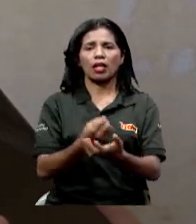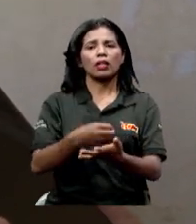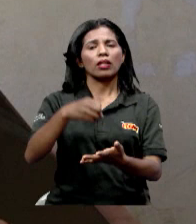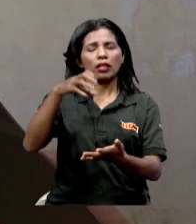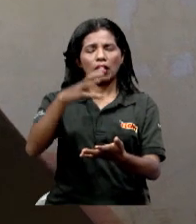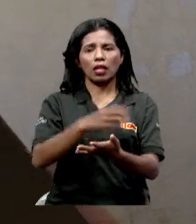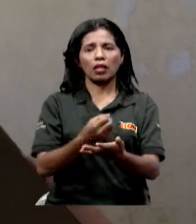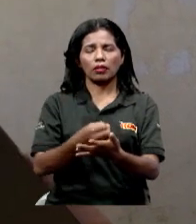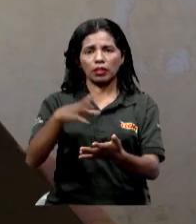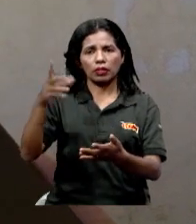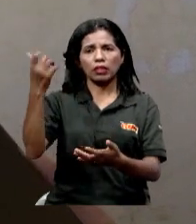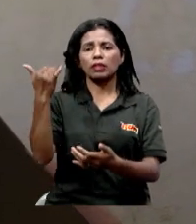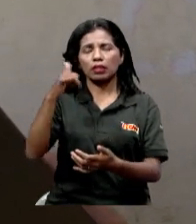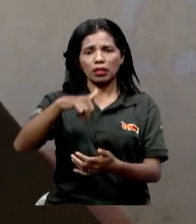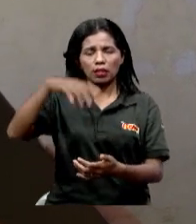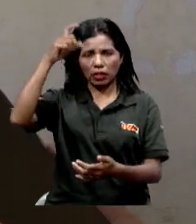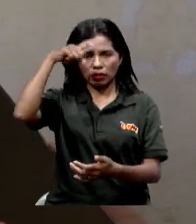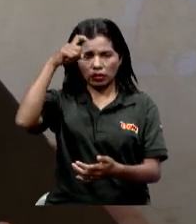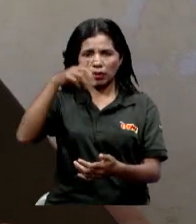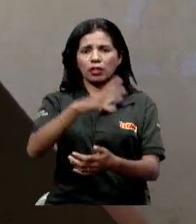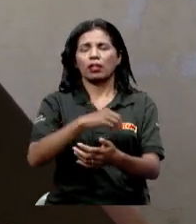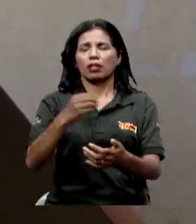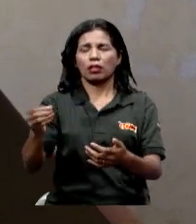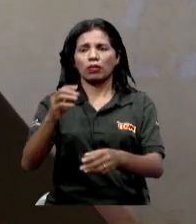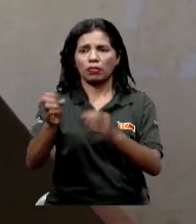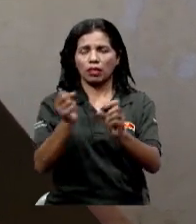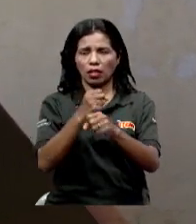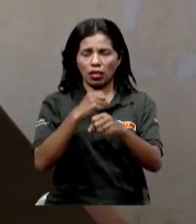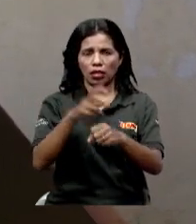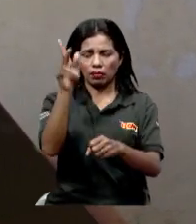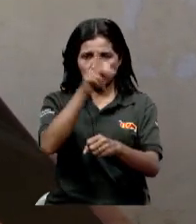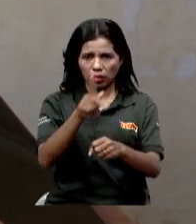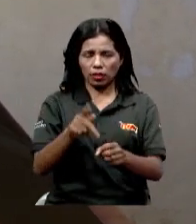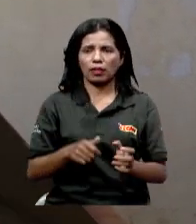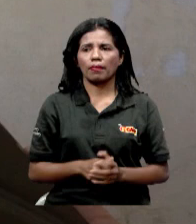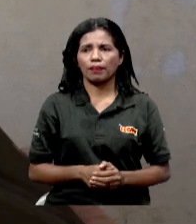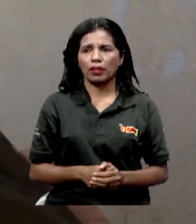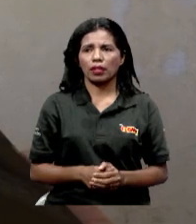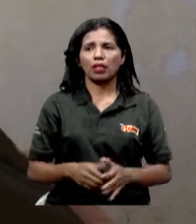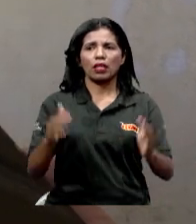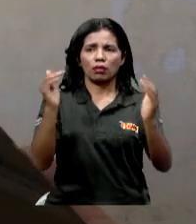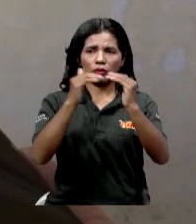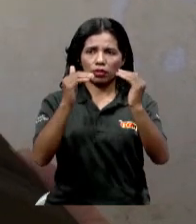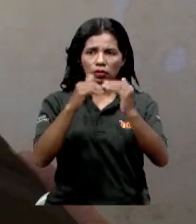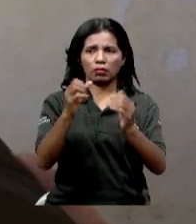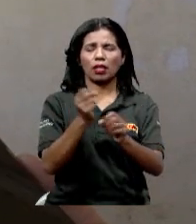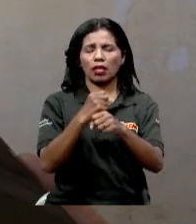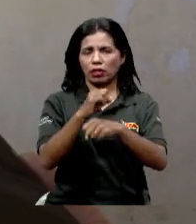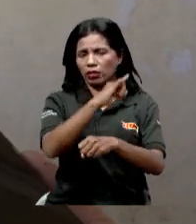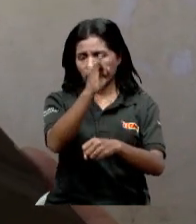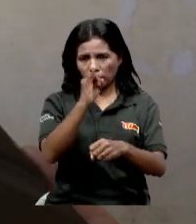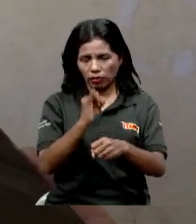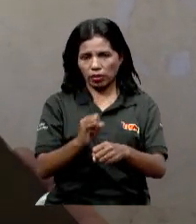conhecimento além de iha e ne faz parte mos pe pesquisa, né? Instrumento sira pa pesquisa ne seminário sir ne va entrevista ema